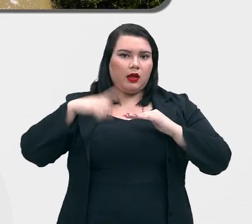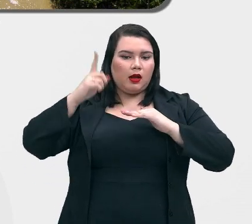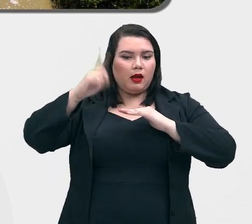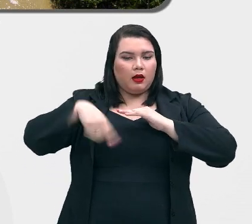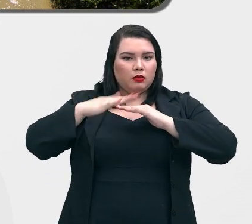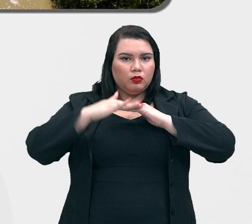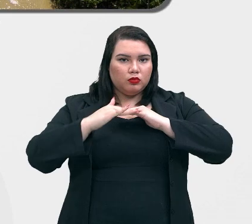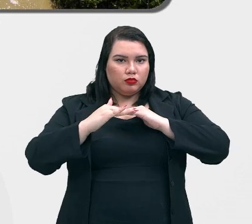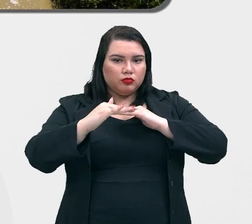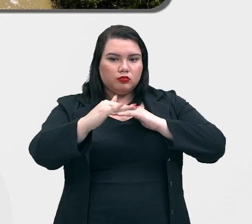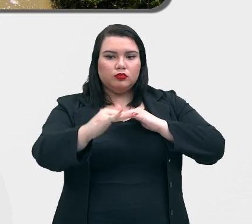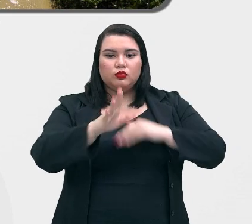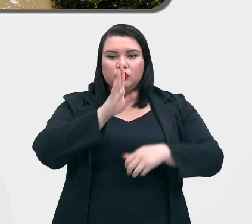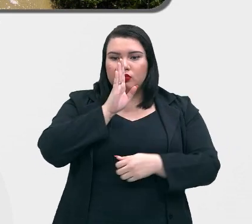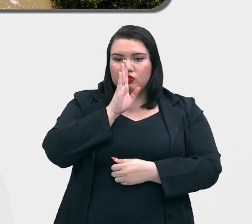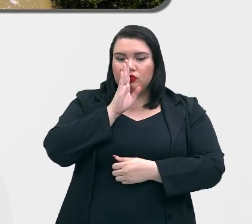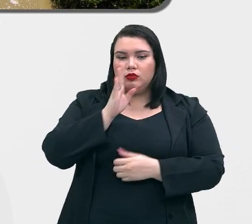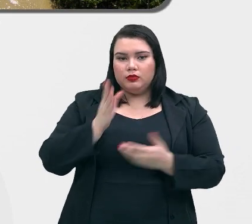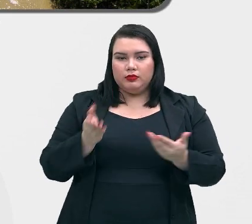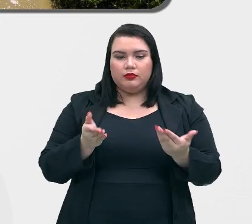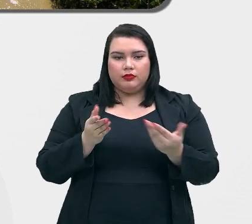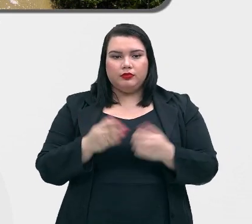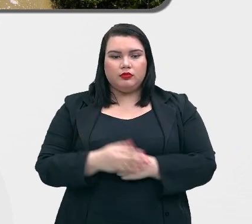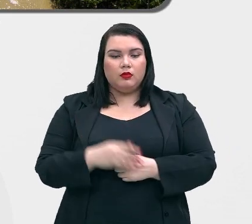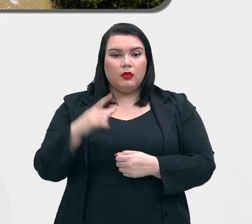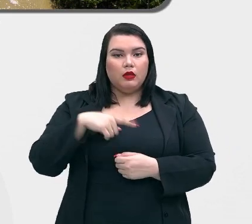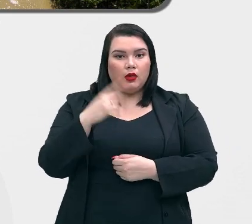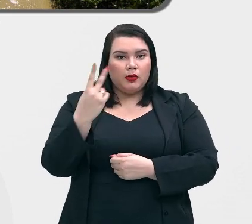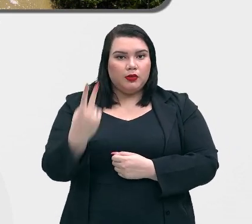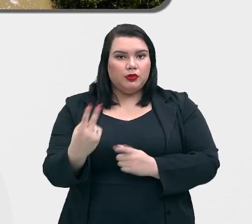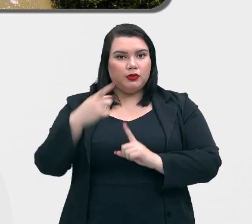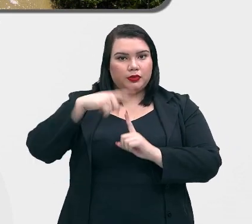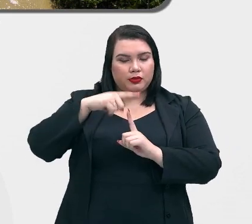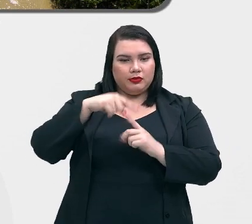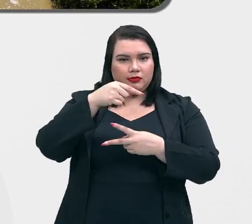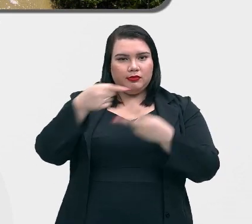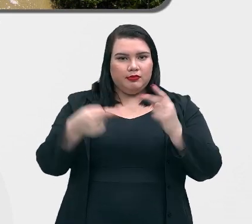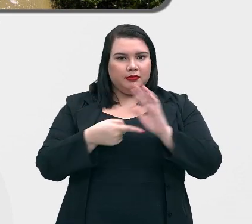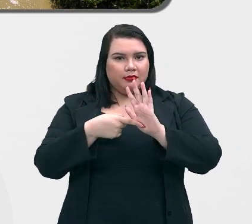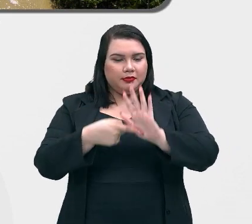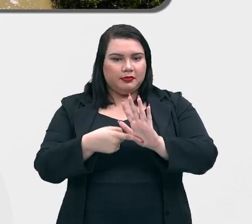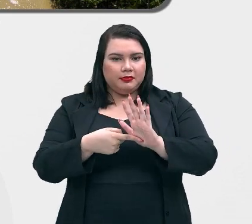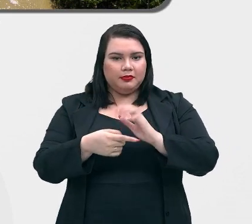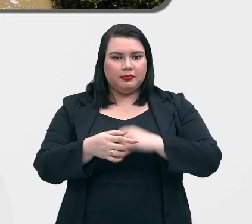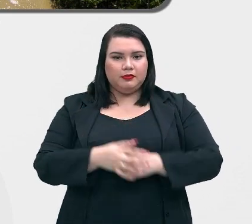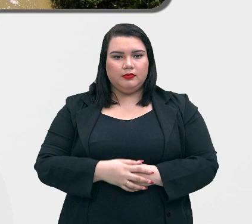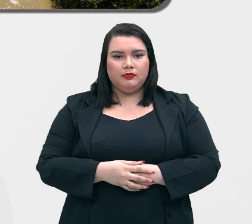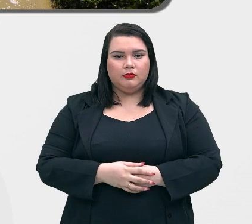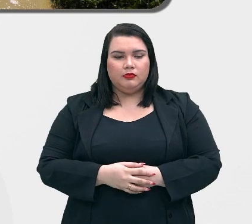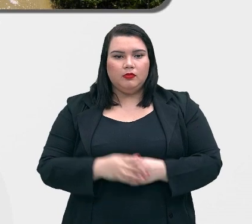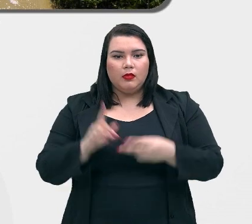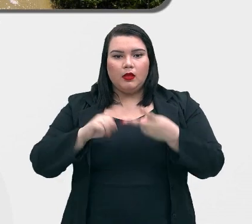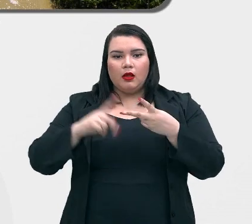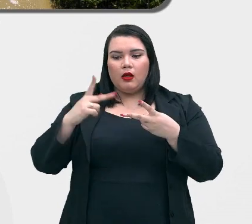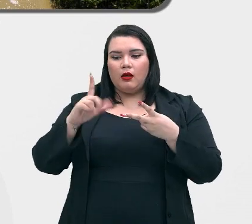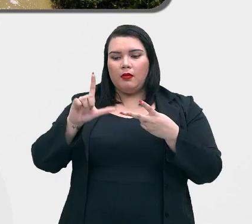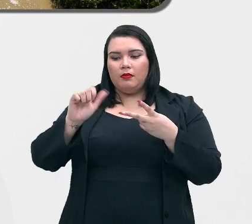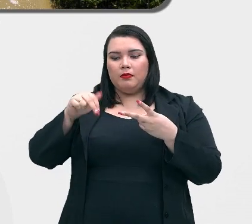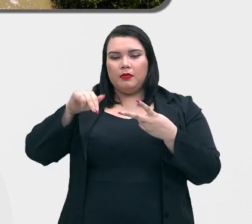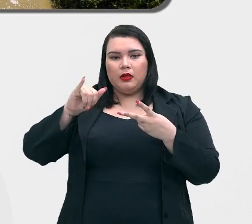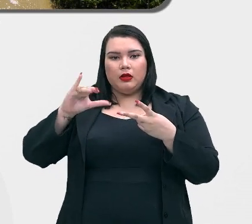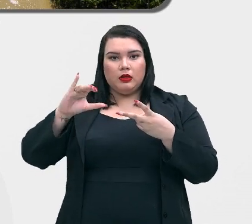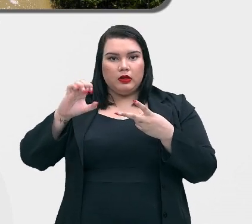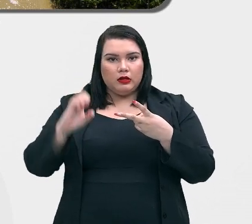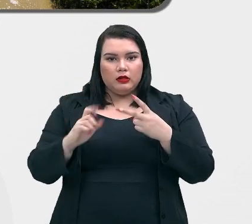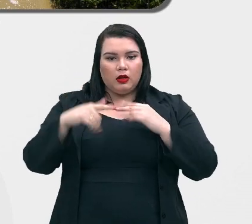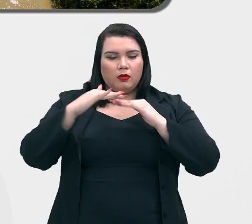relativamente planas. Então, também teremos os rios de planalto e os rios de planície. Planície, áreas mais